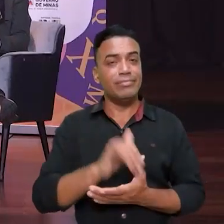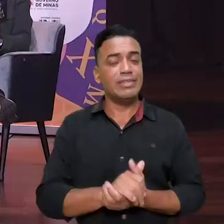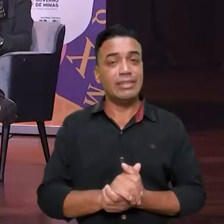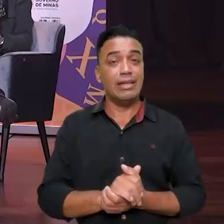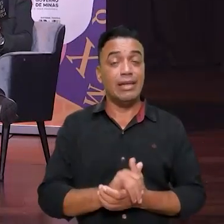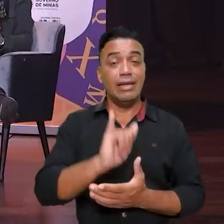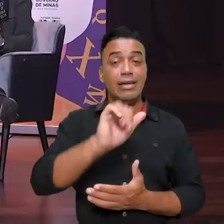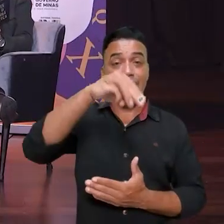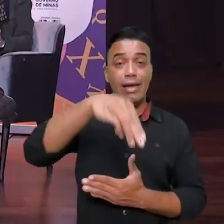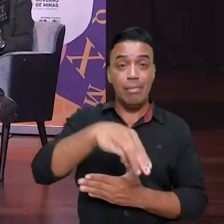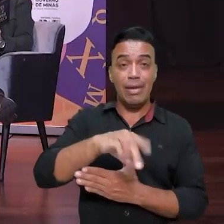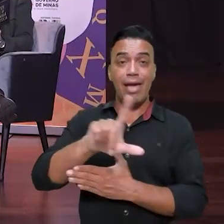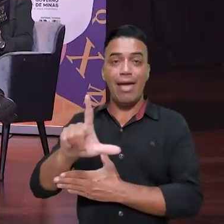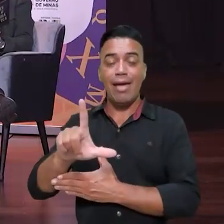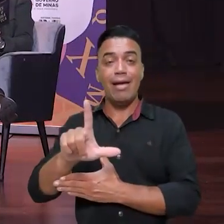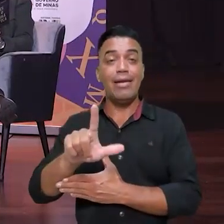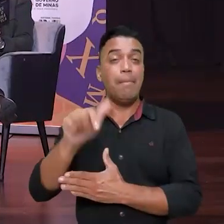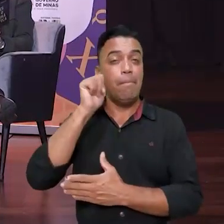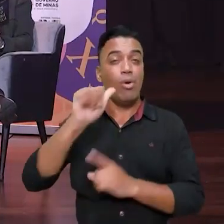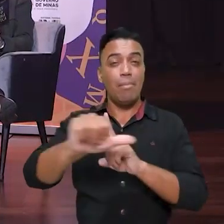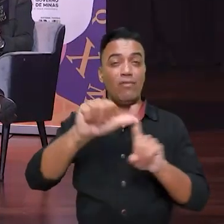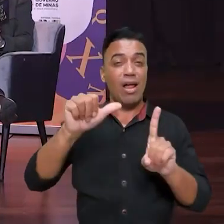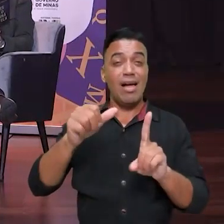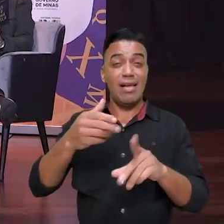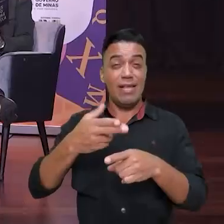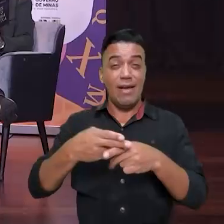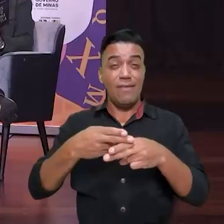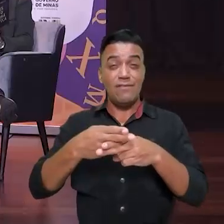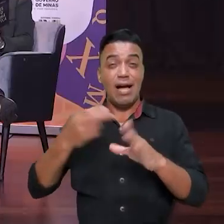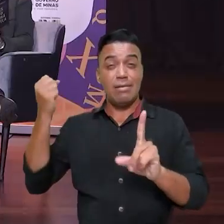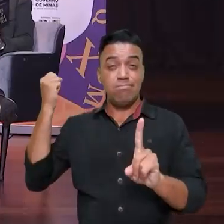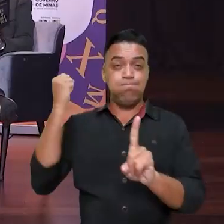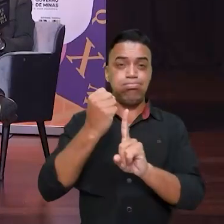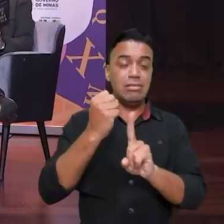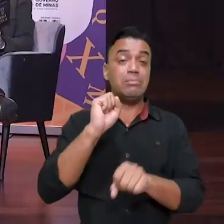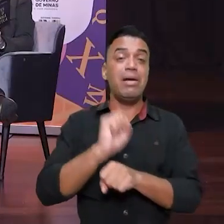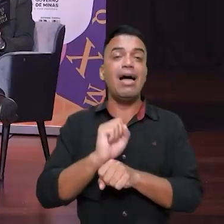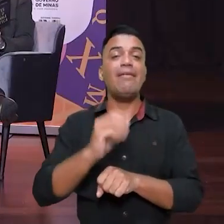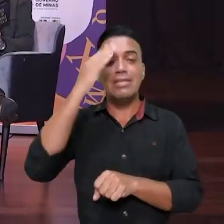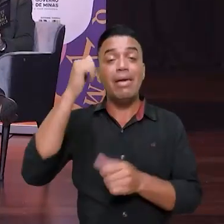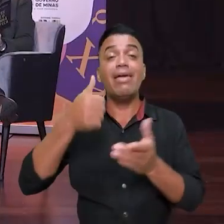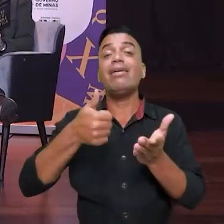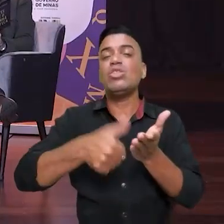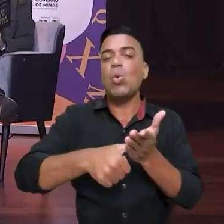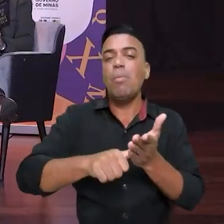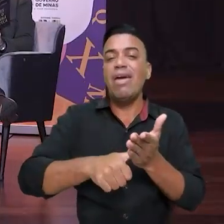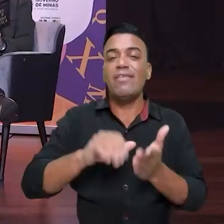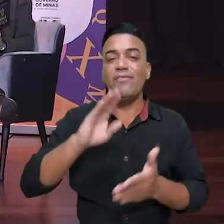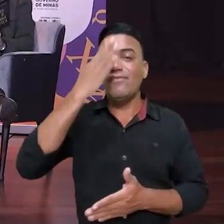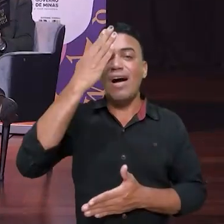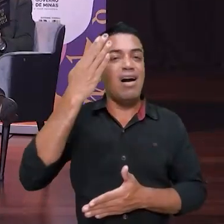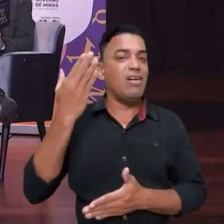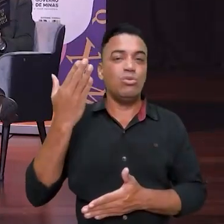no IML, o cadáver da assassinada perfurado a faca aguardava identificação. Documentos falsos,